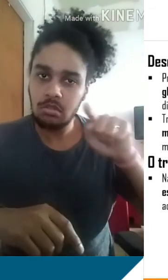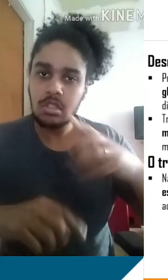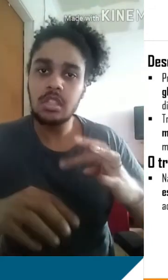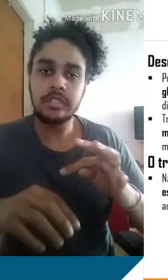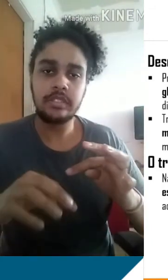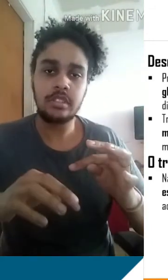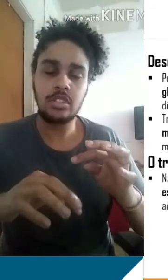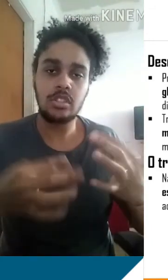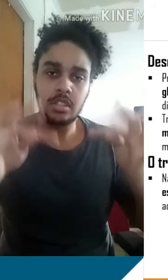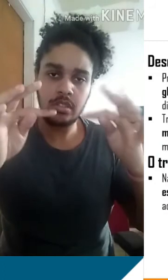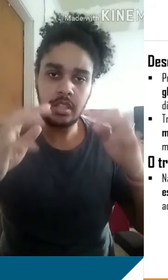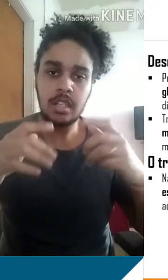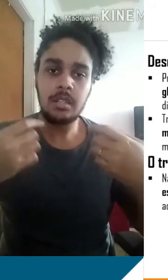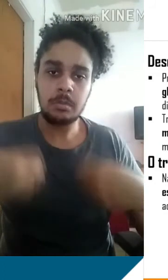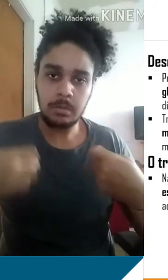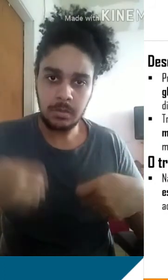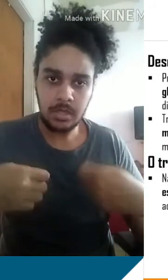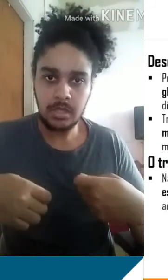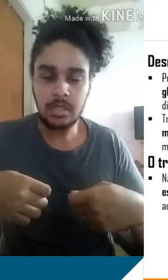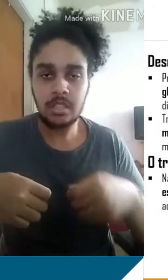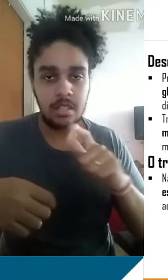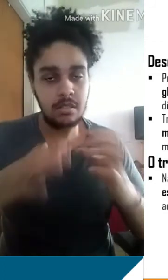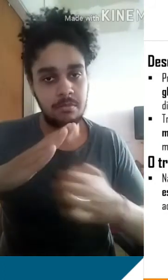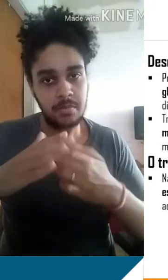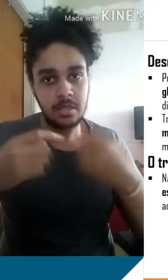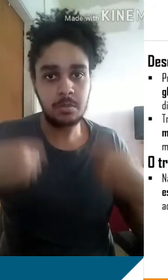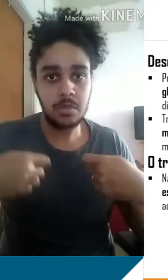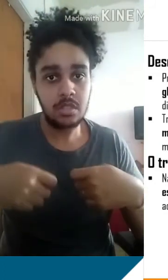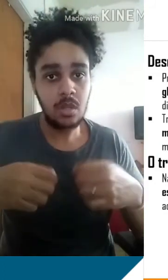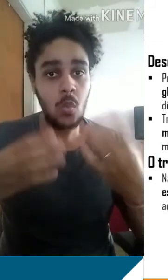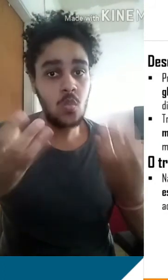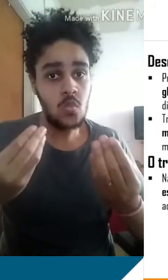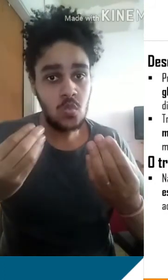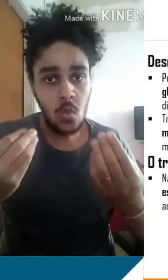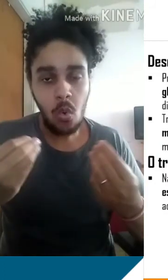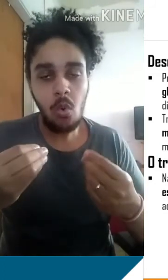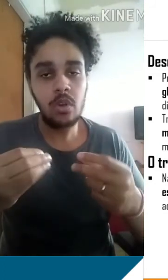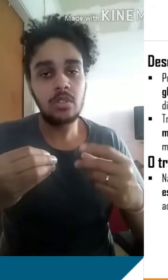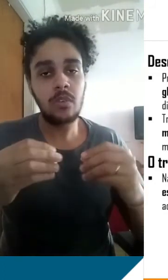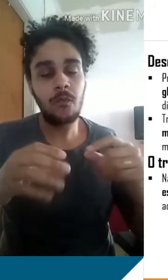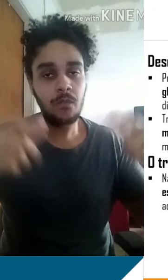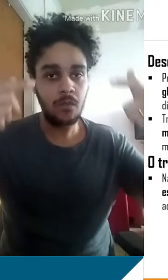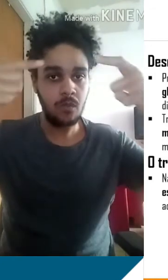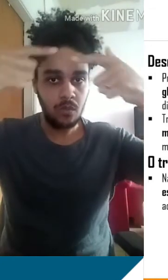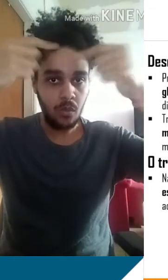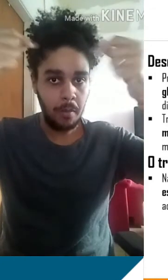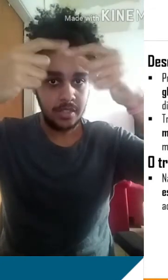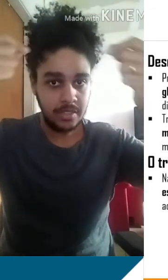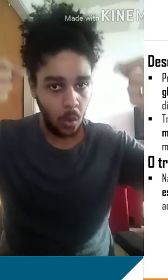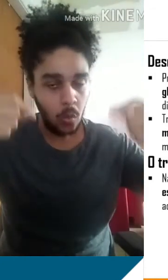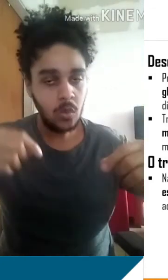grande especialização, grande qualificação, o que faz com que uma grande massa de trabalhadores não consiga ser absorvida pelo mercado de